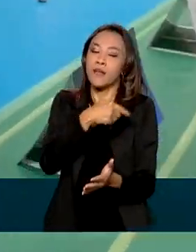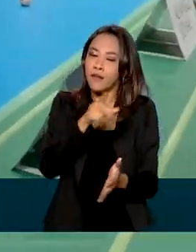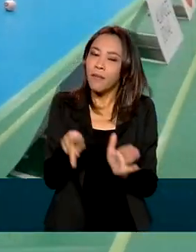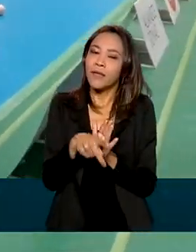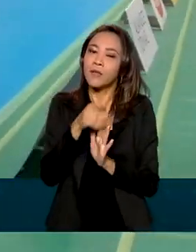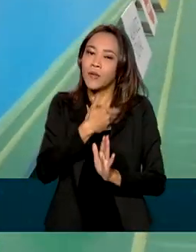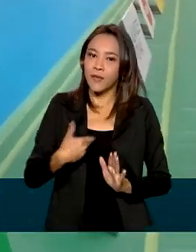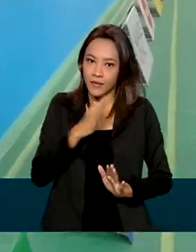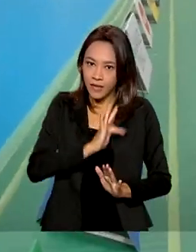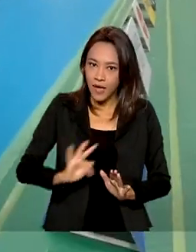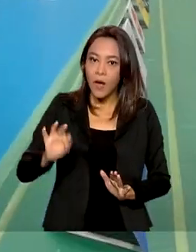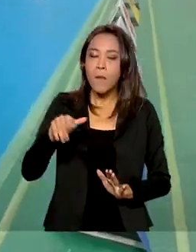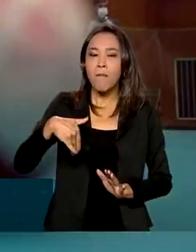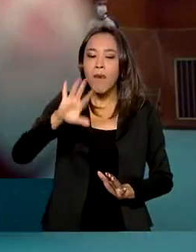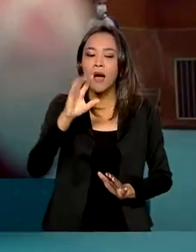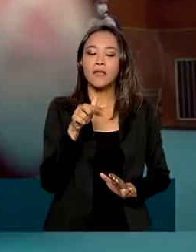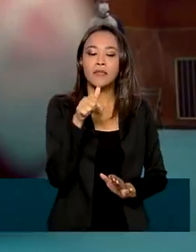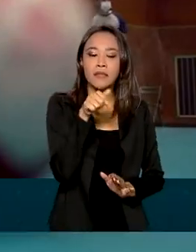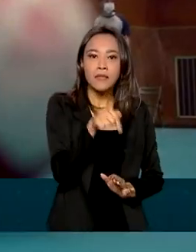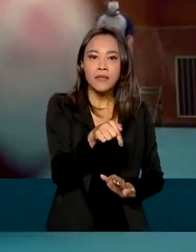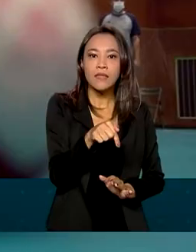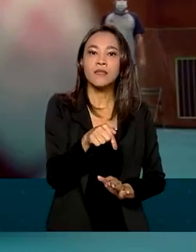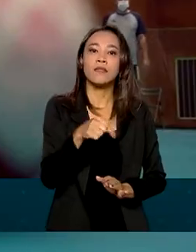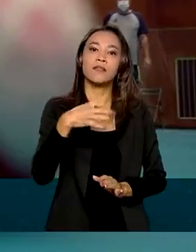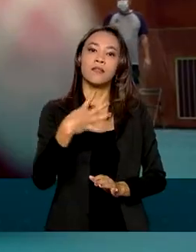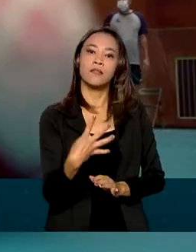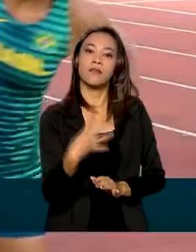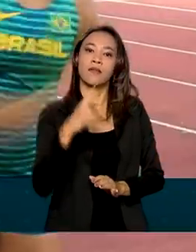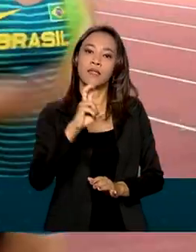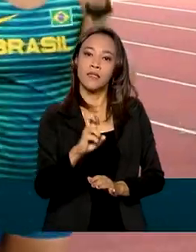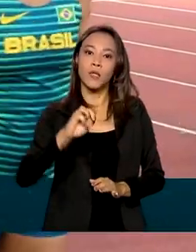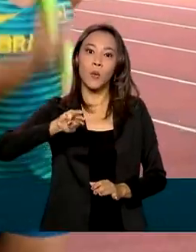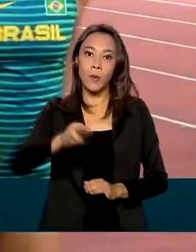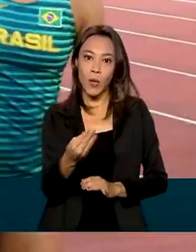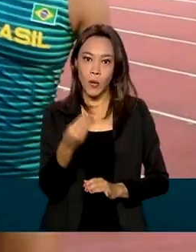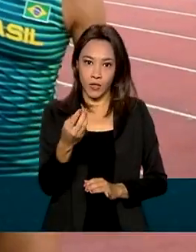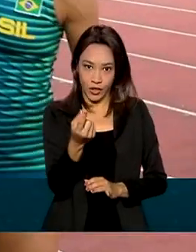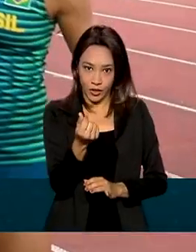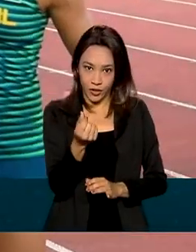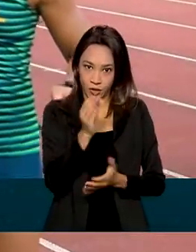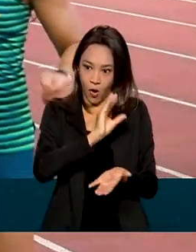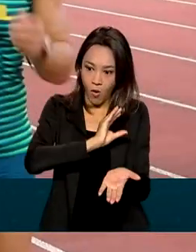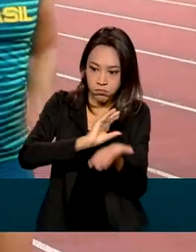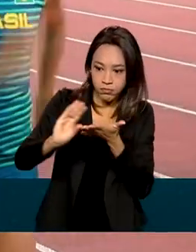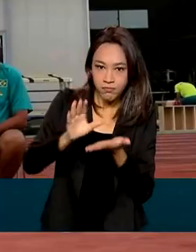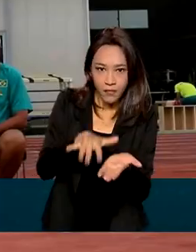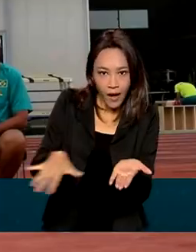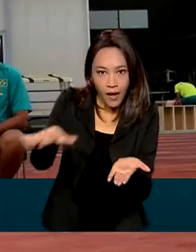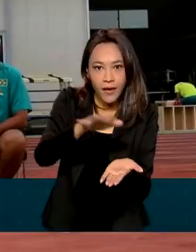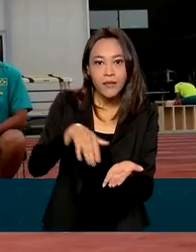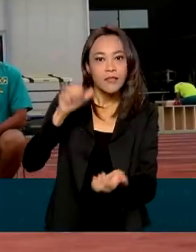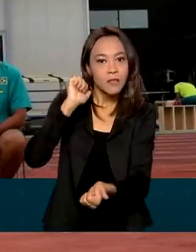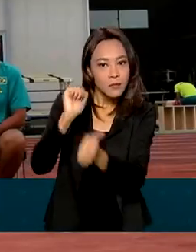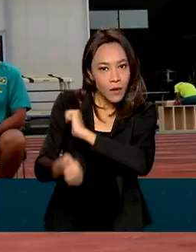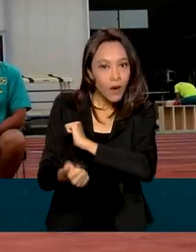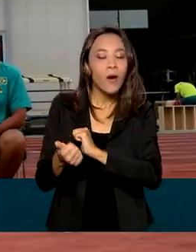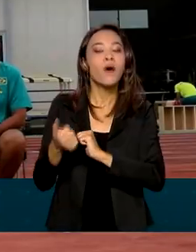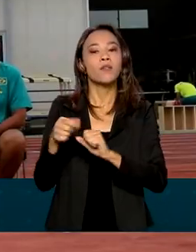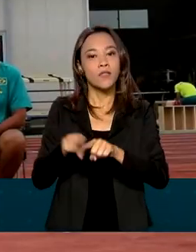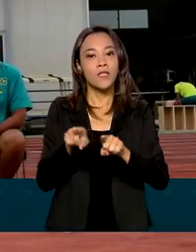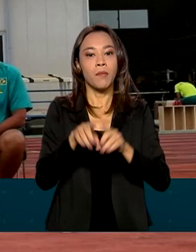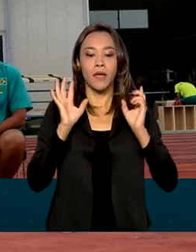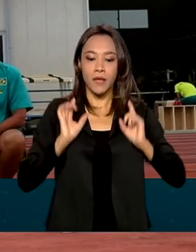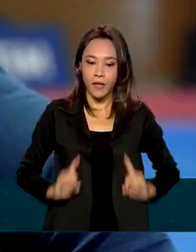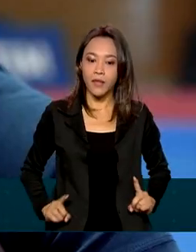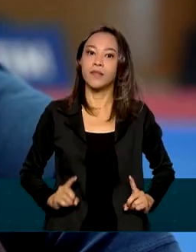governo federal. Foram mais de 745 milhões de reais de investimentos para os Jogos Olímpicos e Paralímpicos